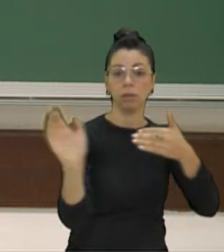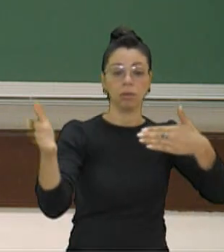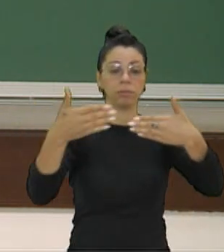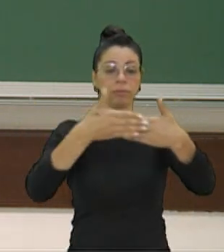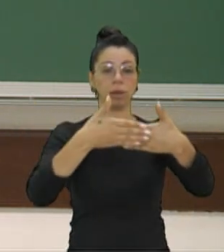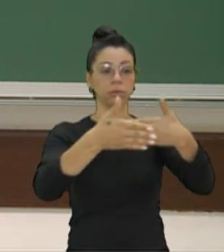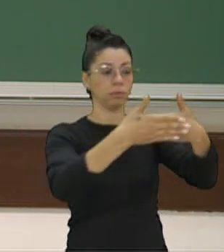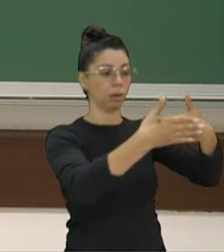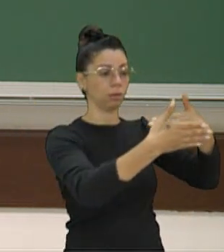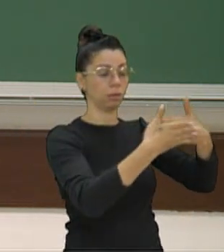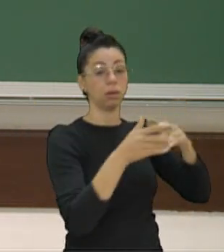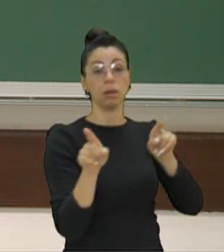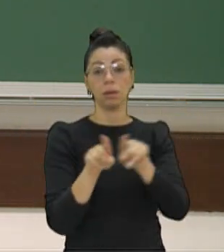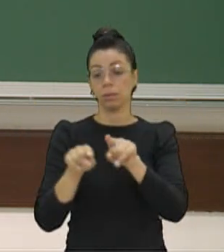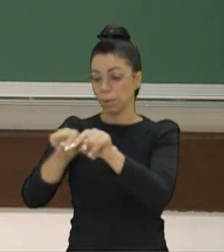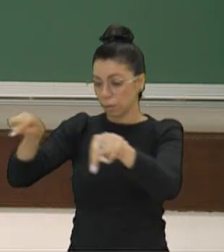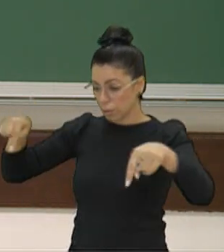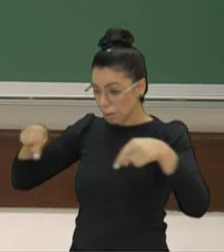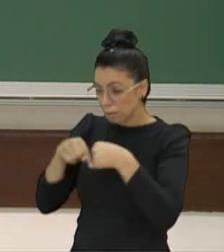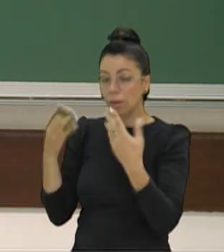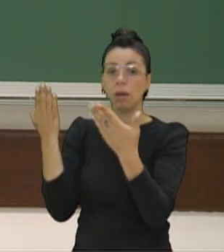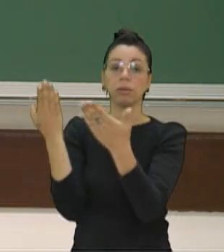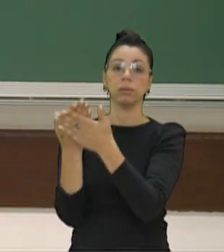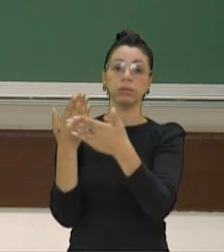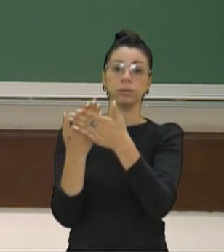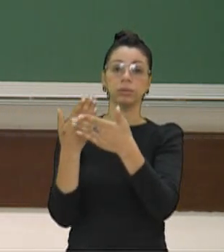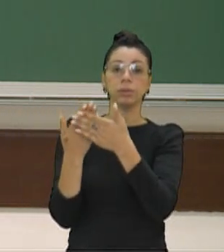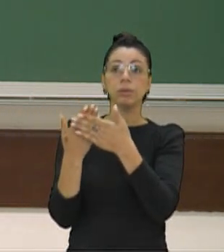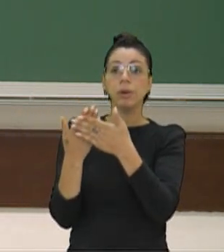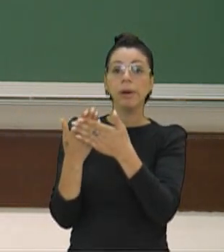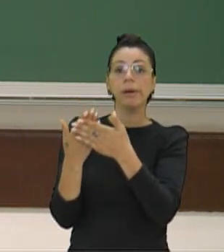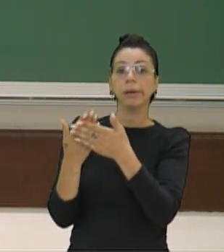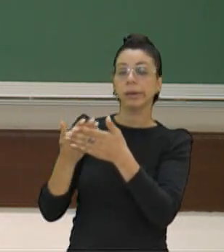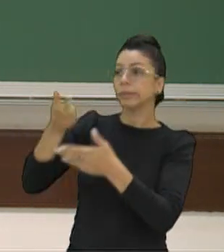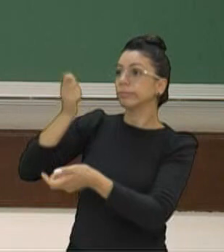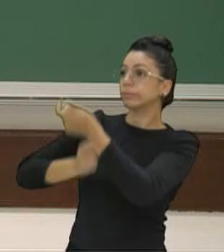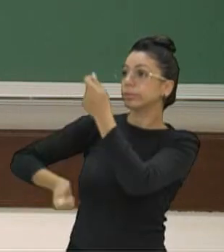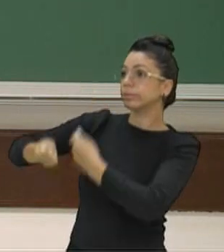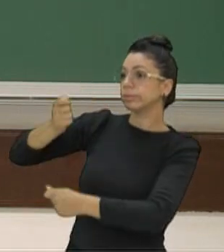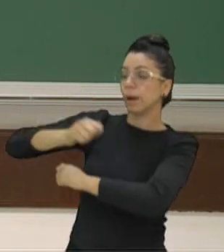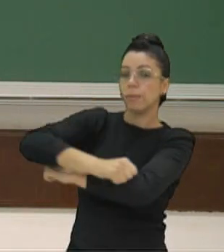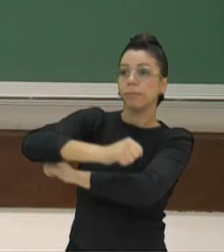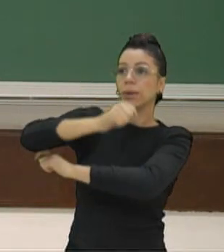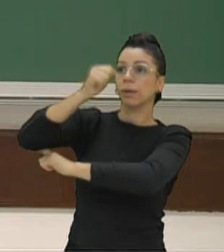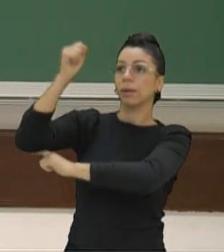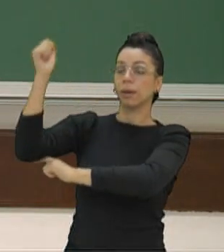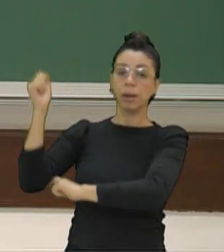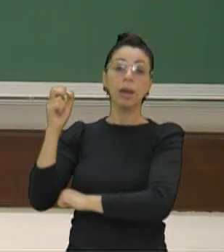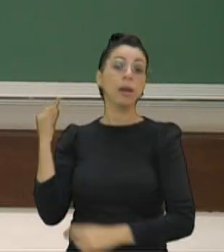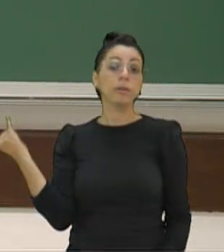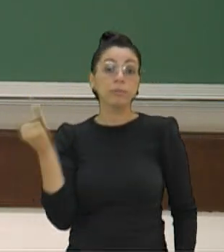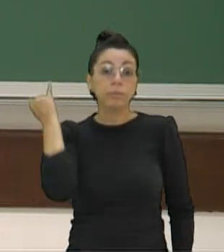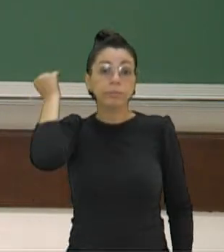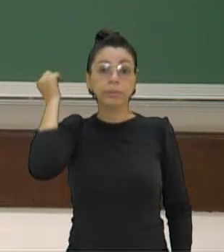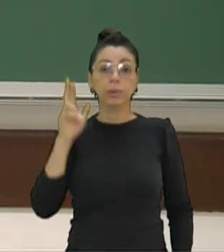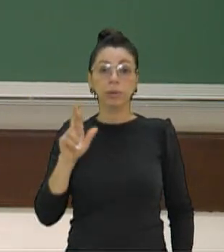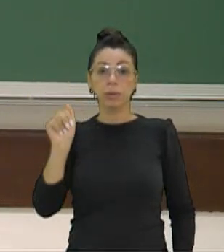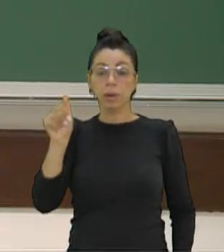aluno presencial sabe que eu já chego e já olho se está tudo aberto. É importante deixar o ar circular, né,